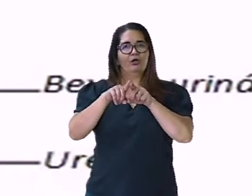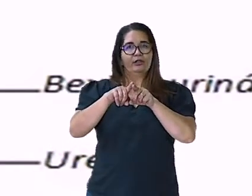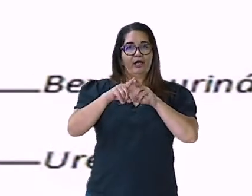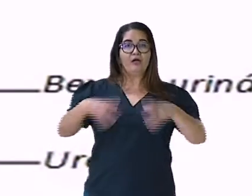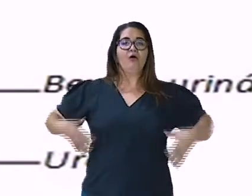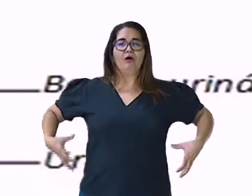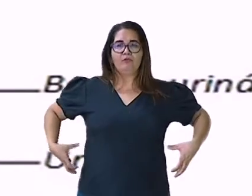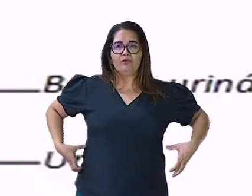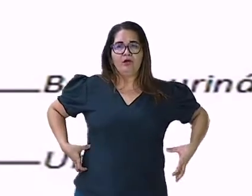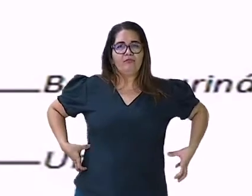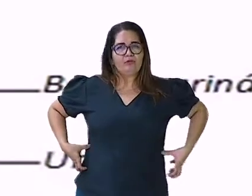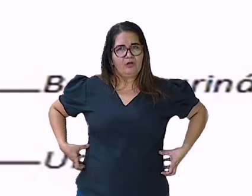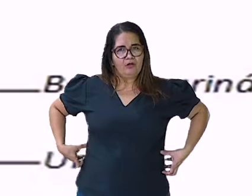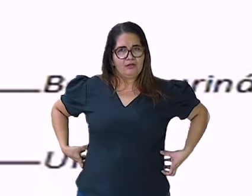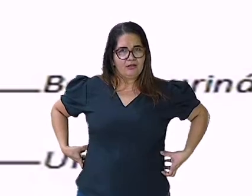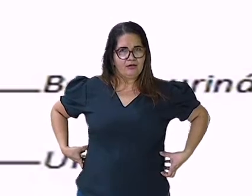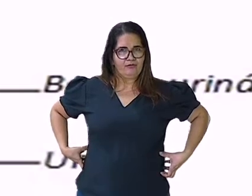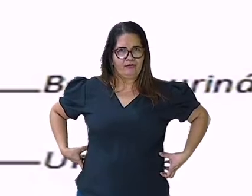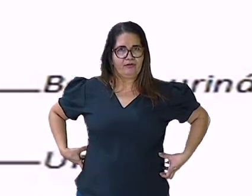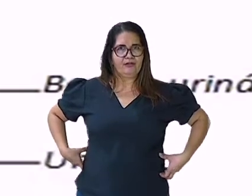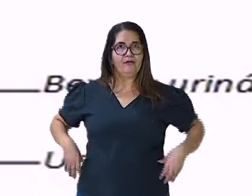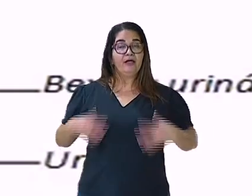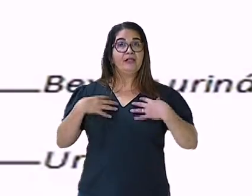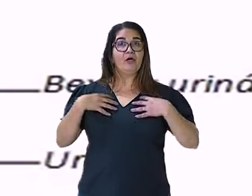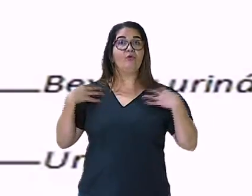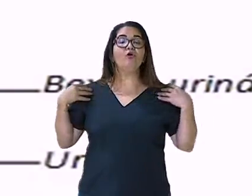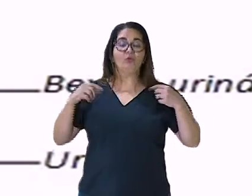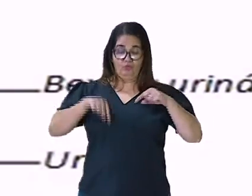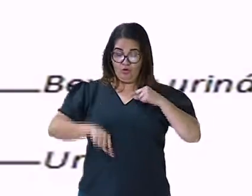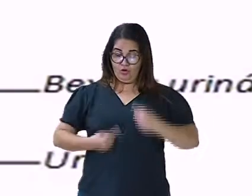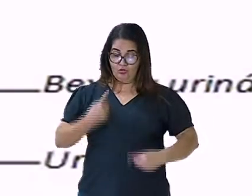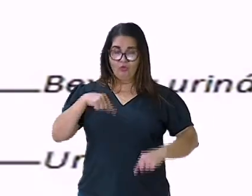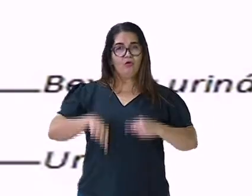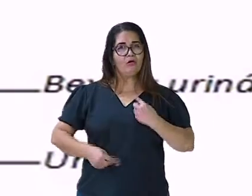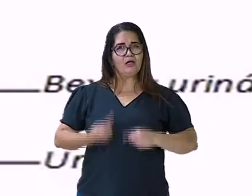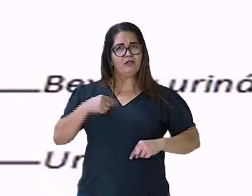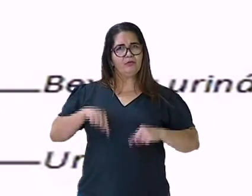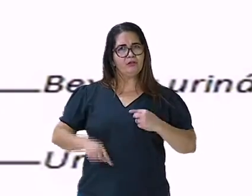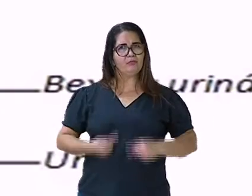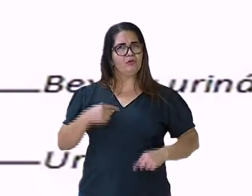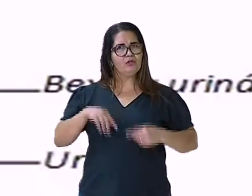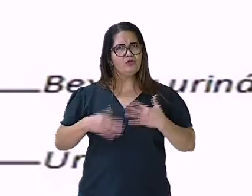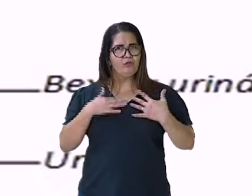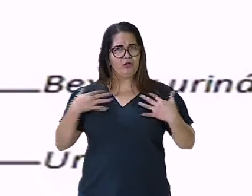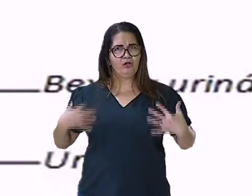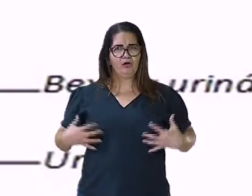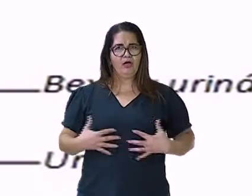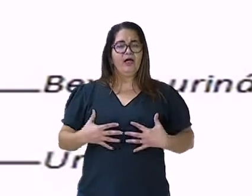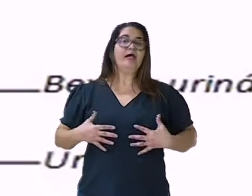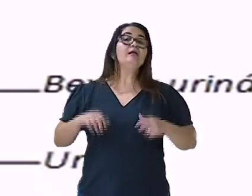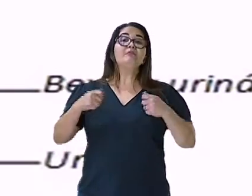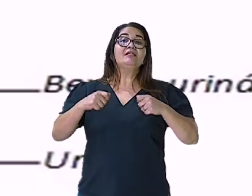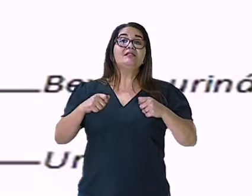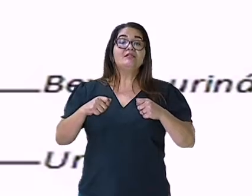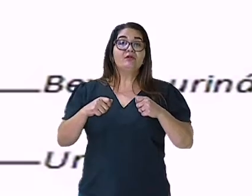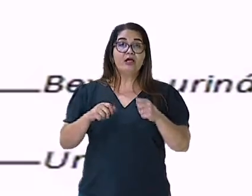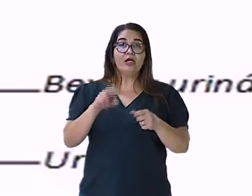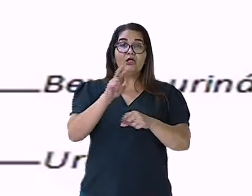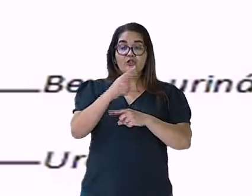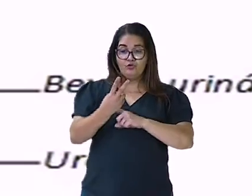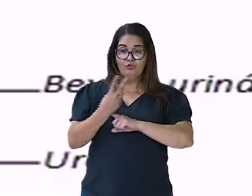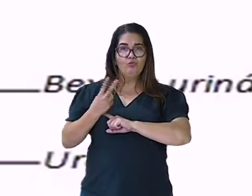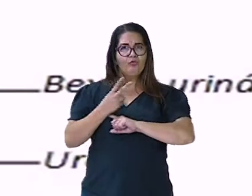que reveste a parte interna do nosso organismo, principalmente na região abdominal. Ele se desdobra